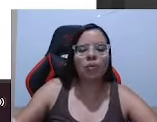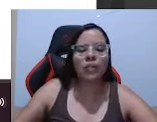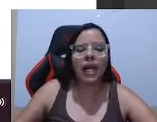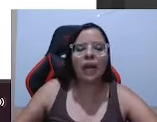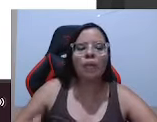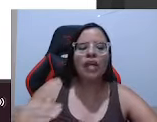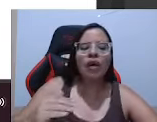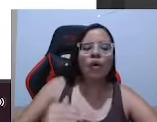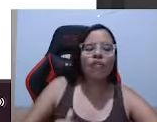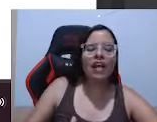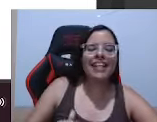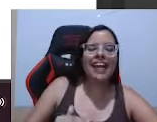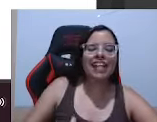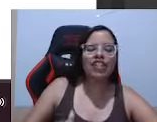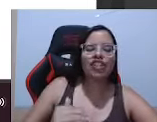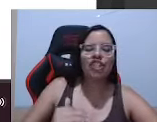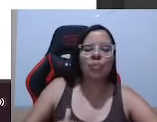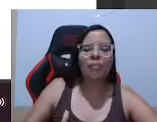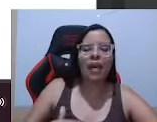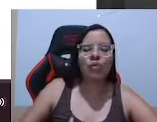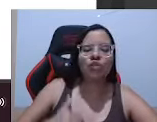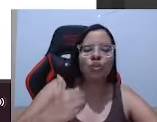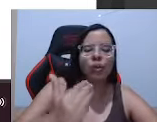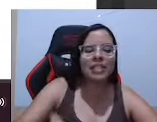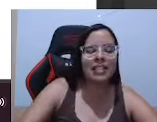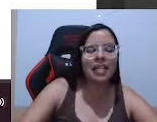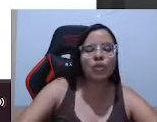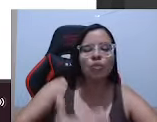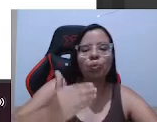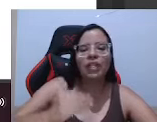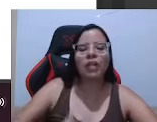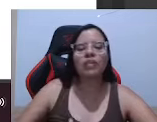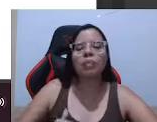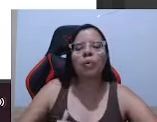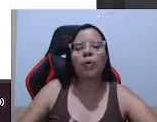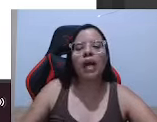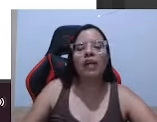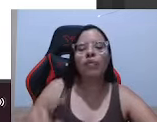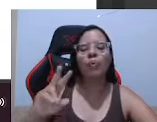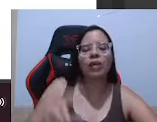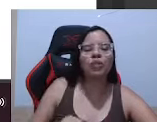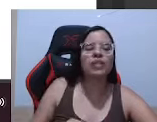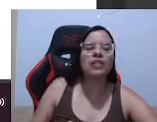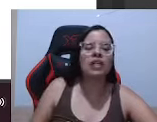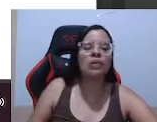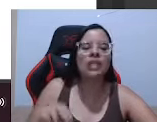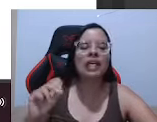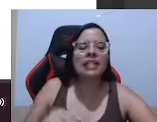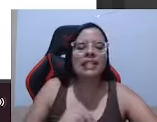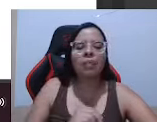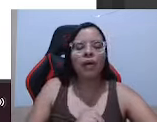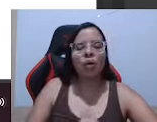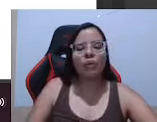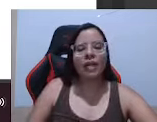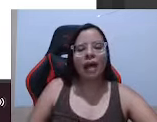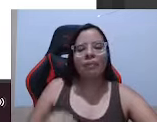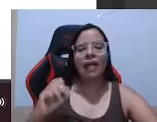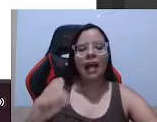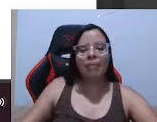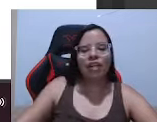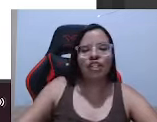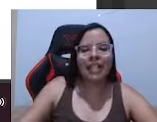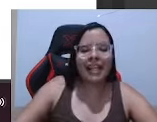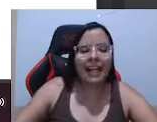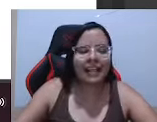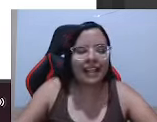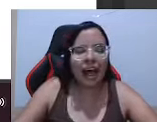regime estatutário, com validade de chamamento de 2 anos, podendo ser prorrogável por mais 2 anos, sempre a contar